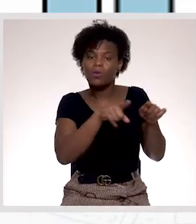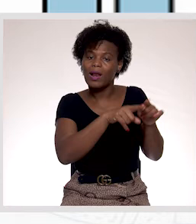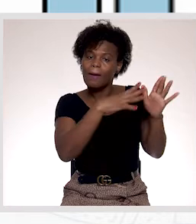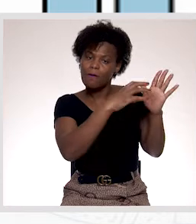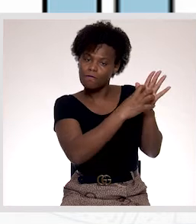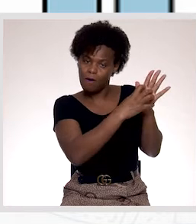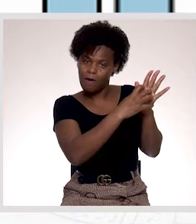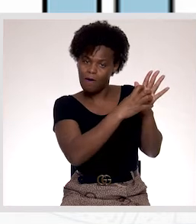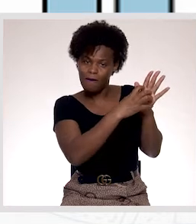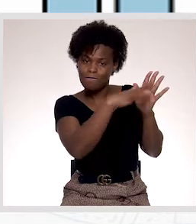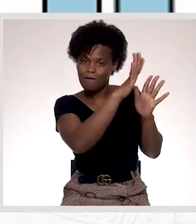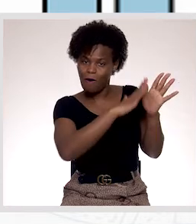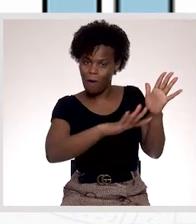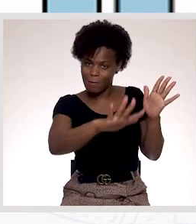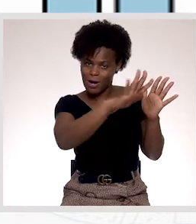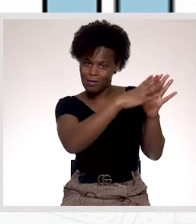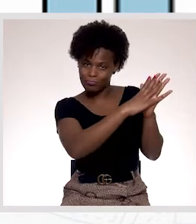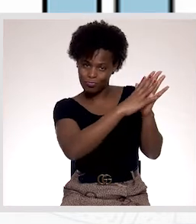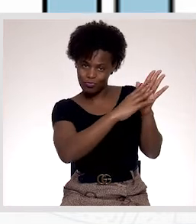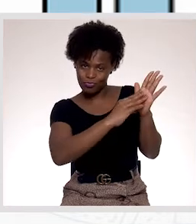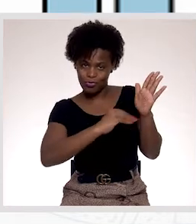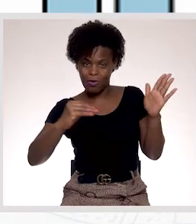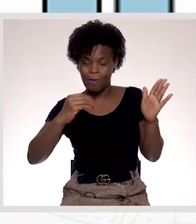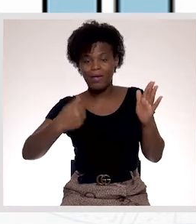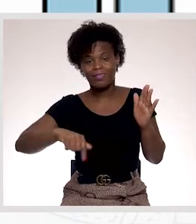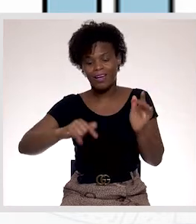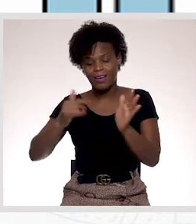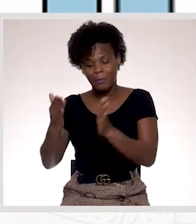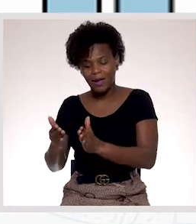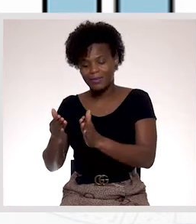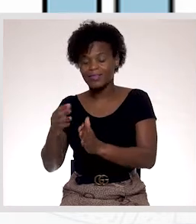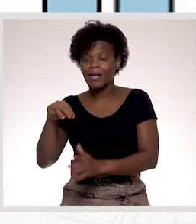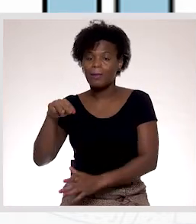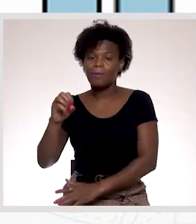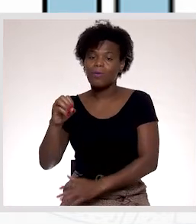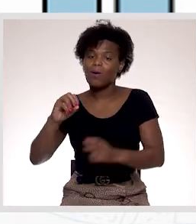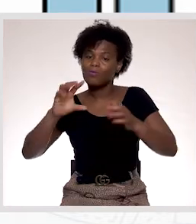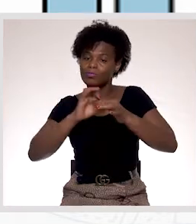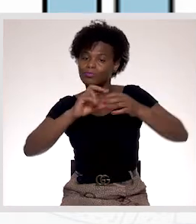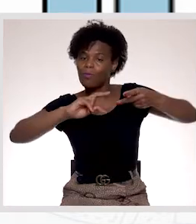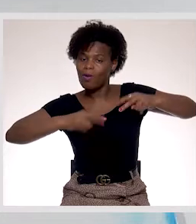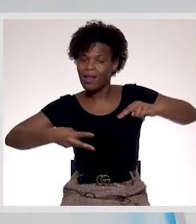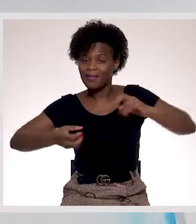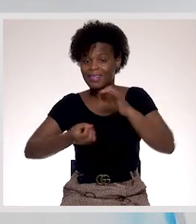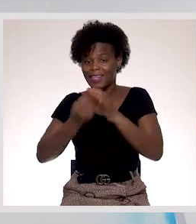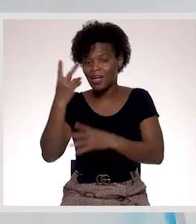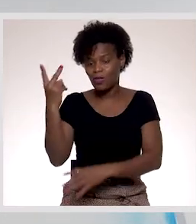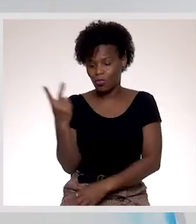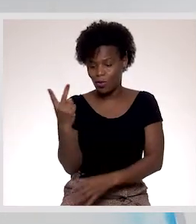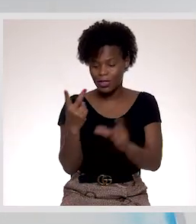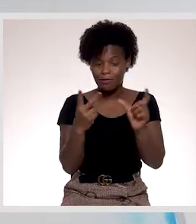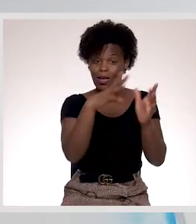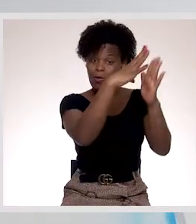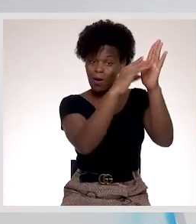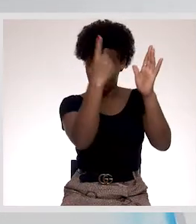um molde ou uma forma para que haja uma fotocópia aqui da cadeia da molécula, formando então aqui as